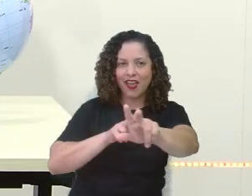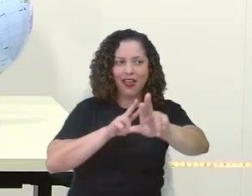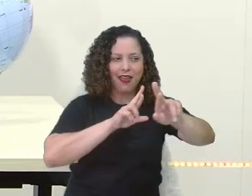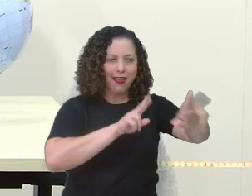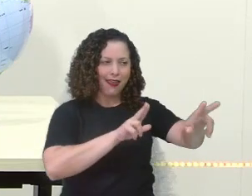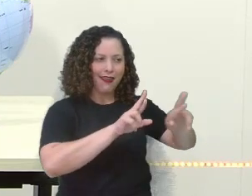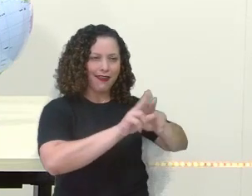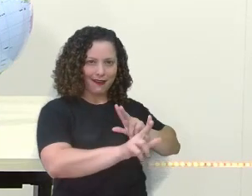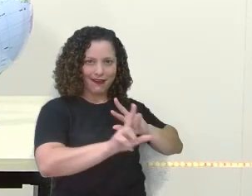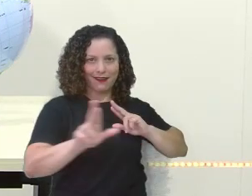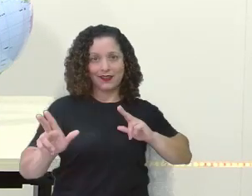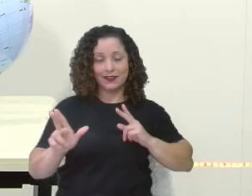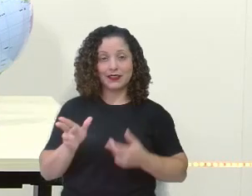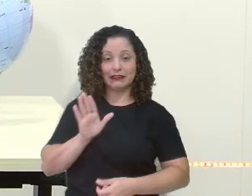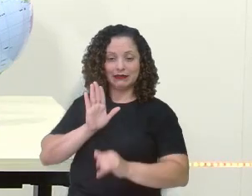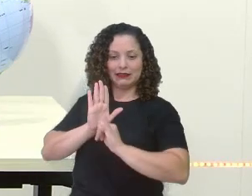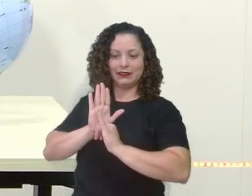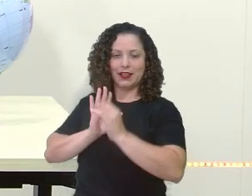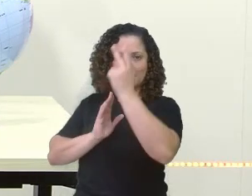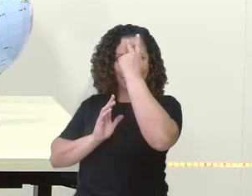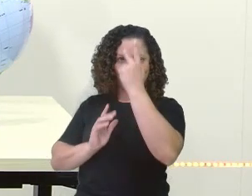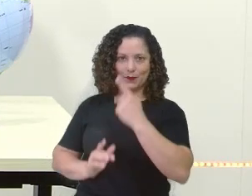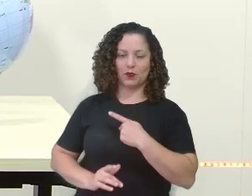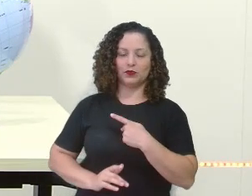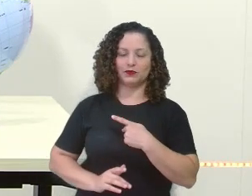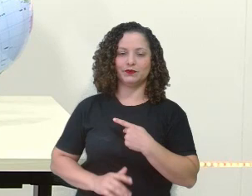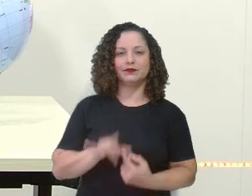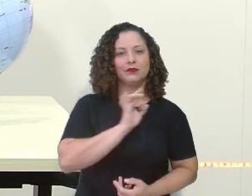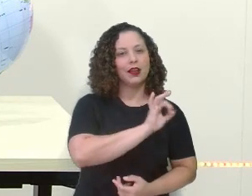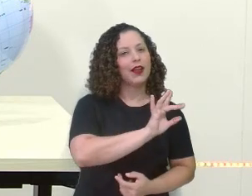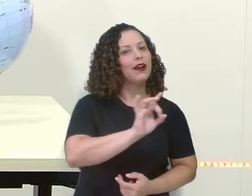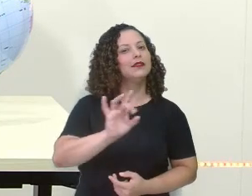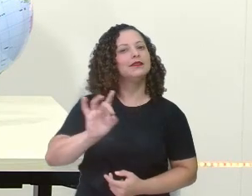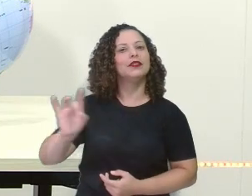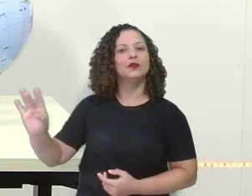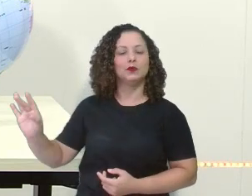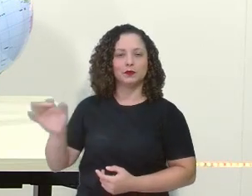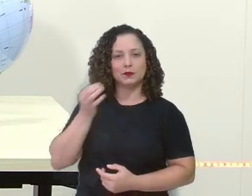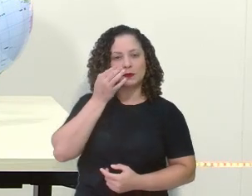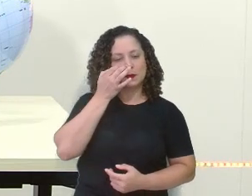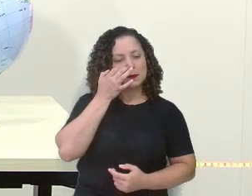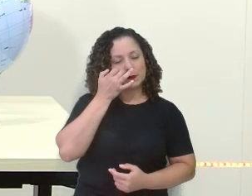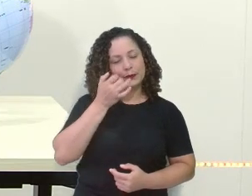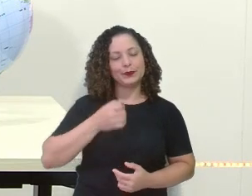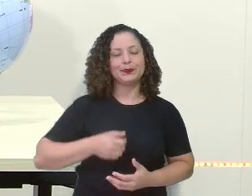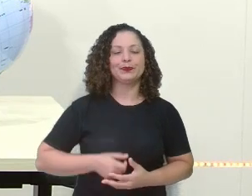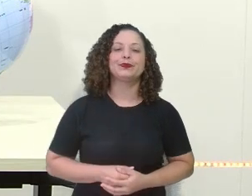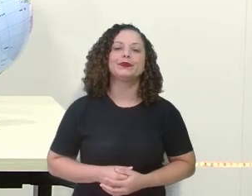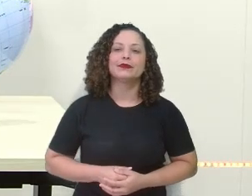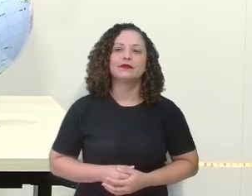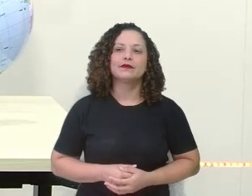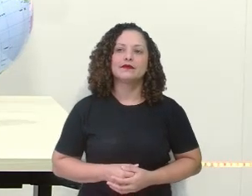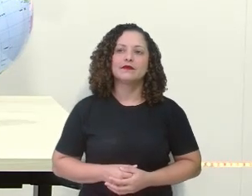a sua identidade. Cada um tem o seu jeitinho que é bem peculiar, tá?